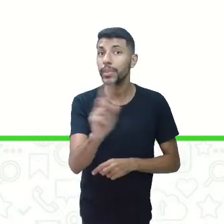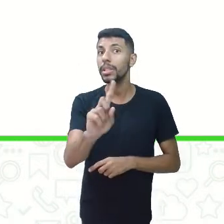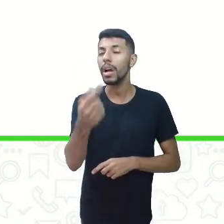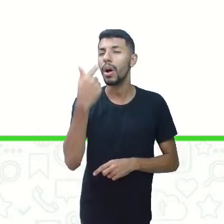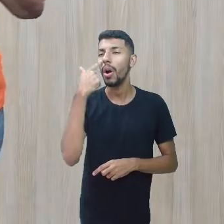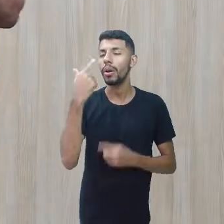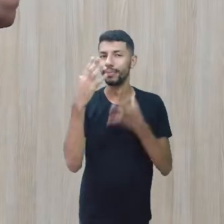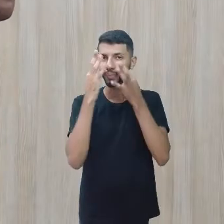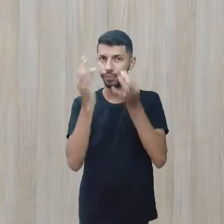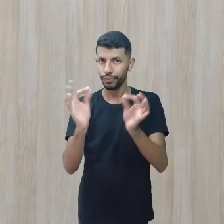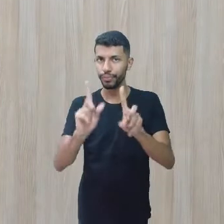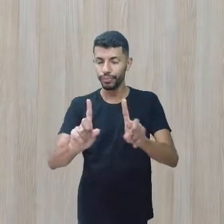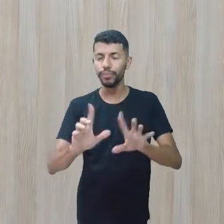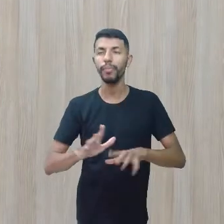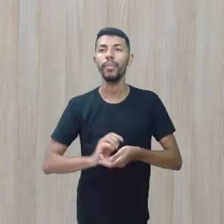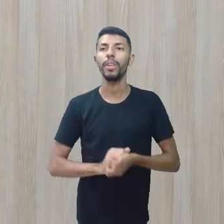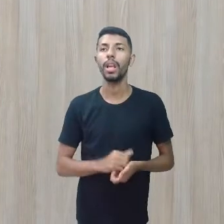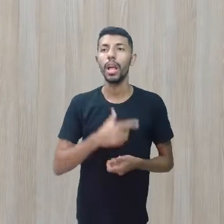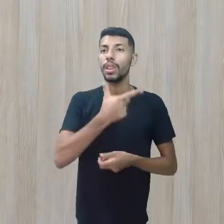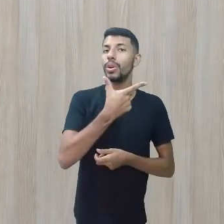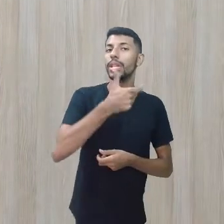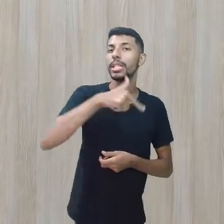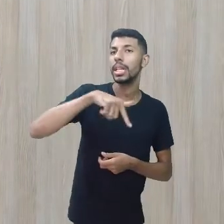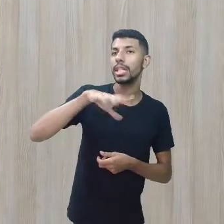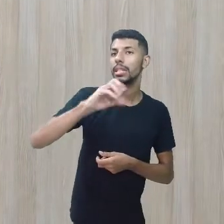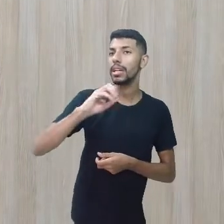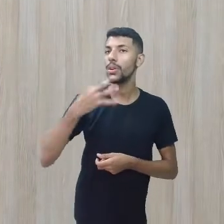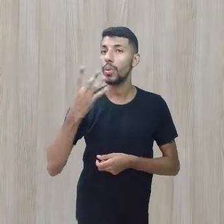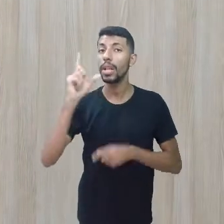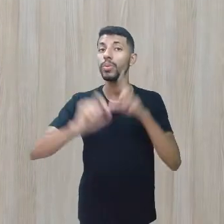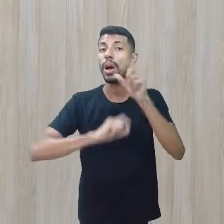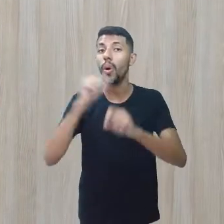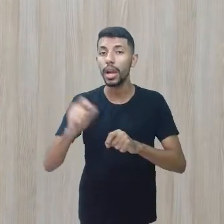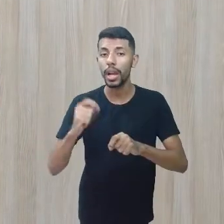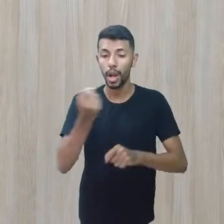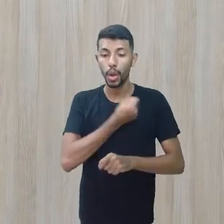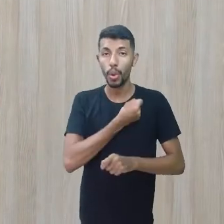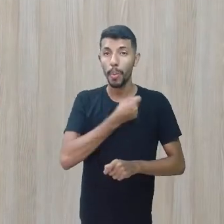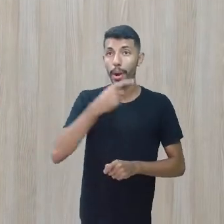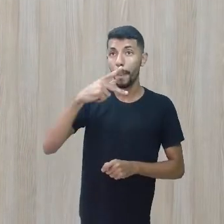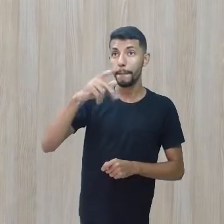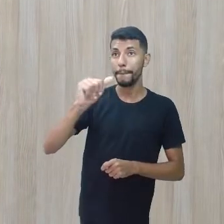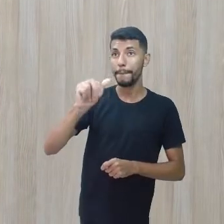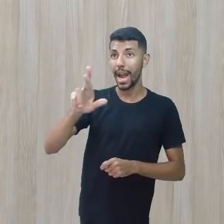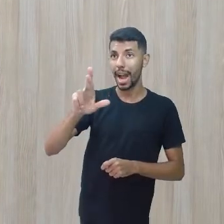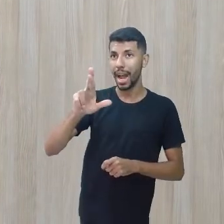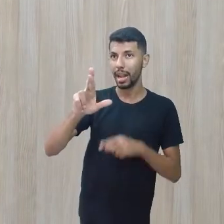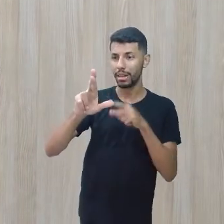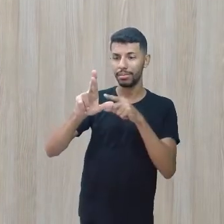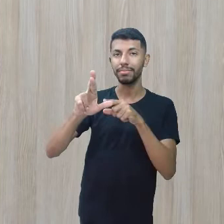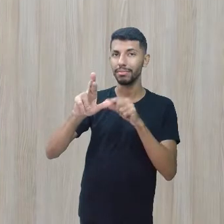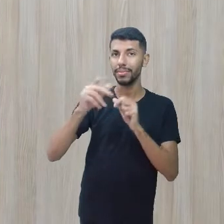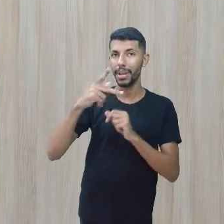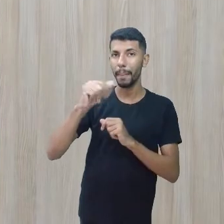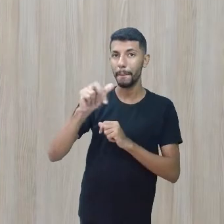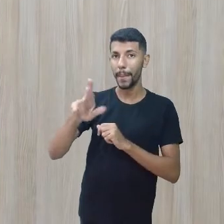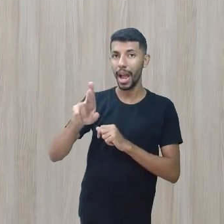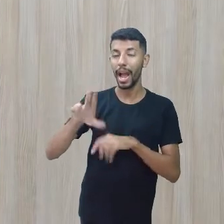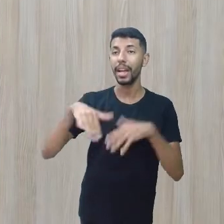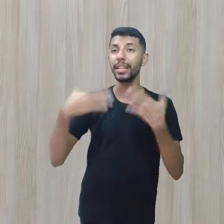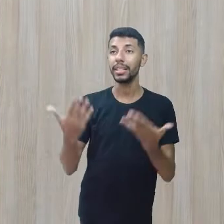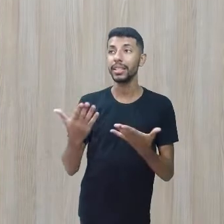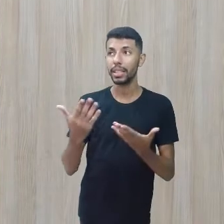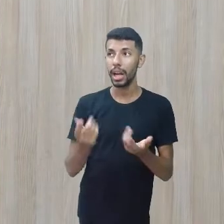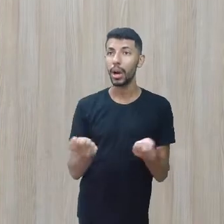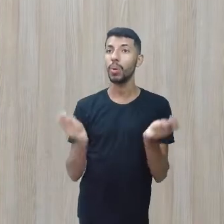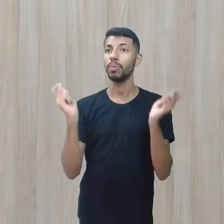atenção, 2.704 é um número par, então a lógica já me diz, é par, então é possível, de